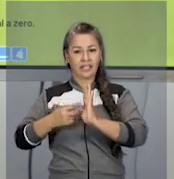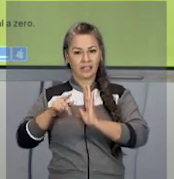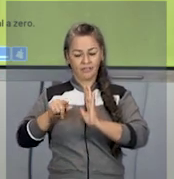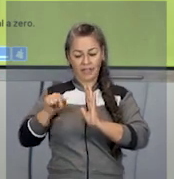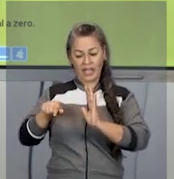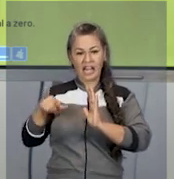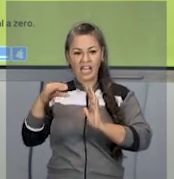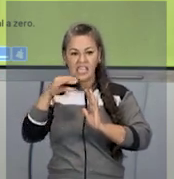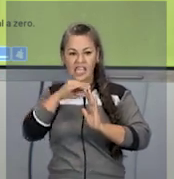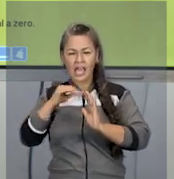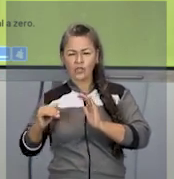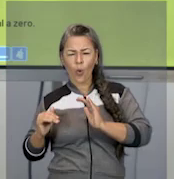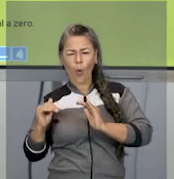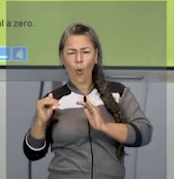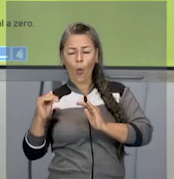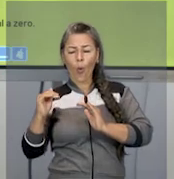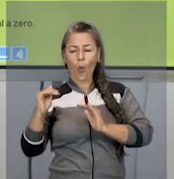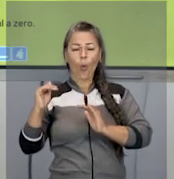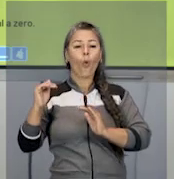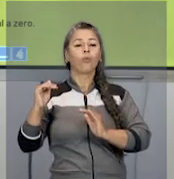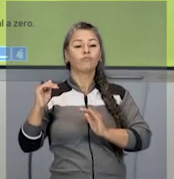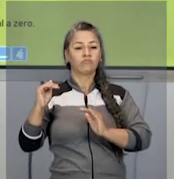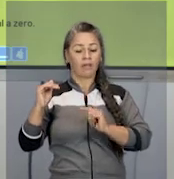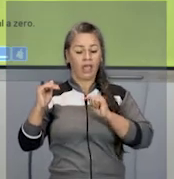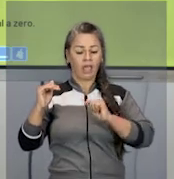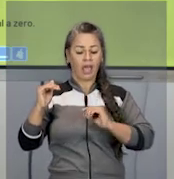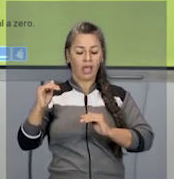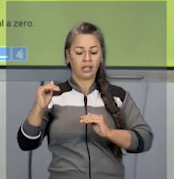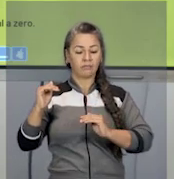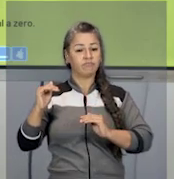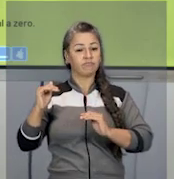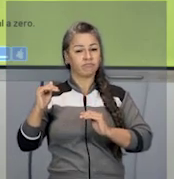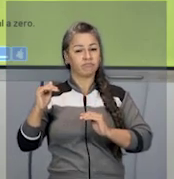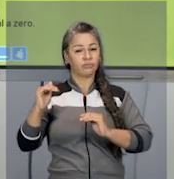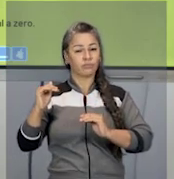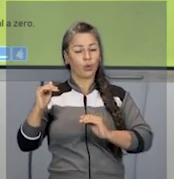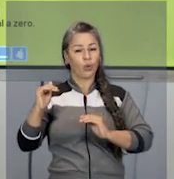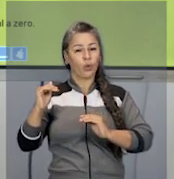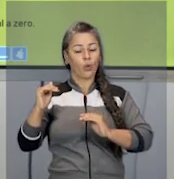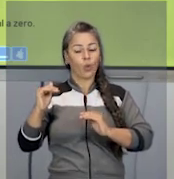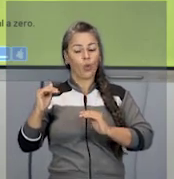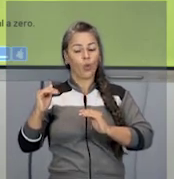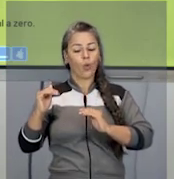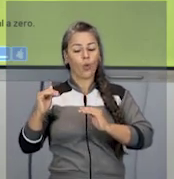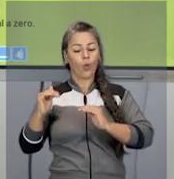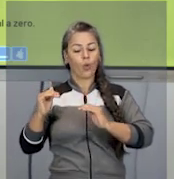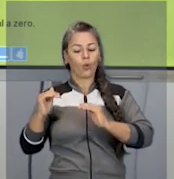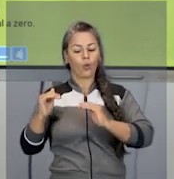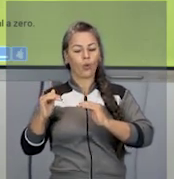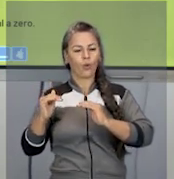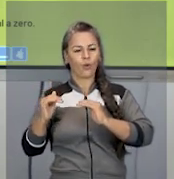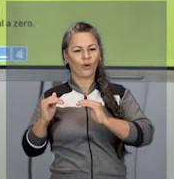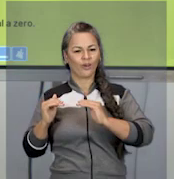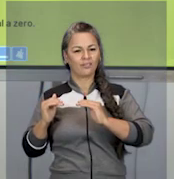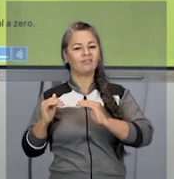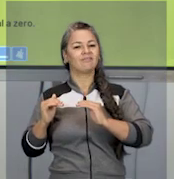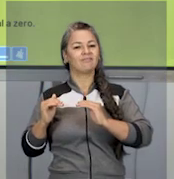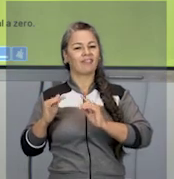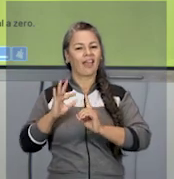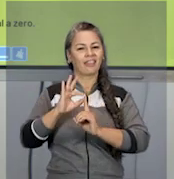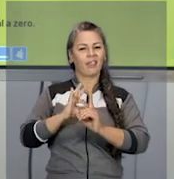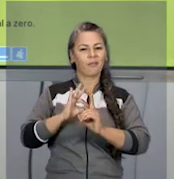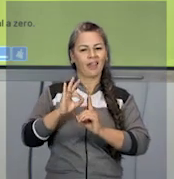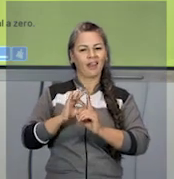energia térmica vai perder temperatura e quem está recebendo energia térmica vai aumentar a sua